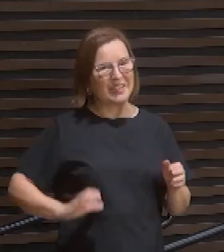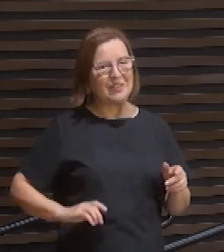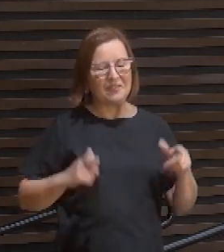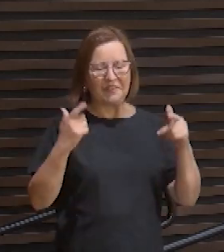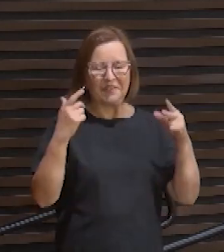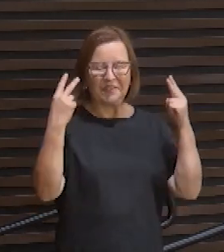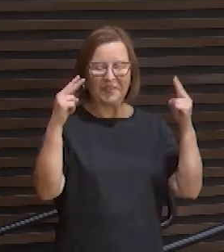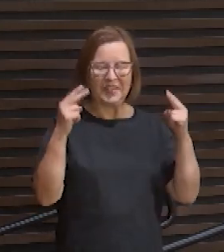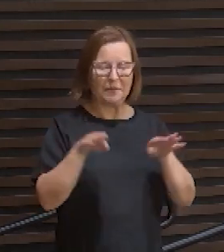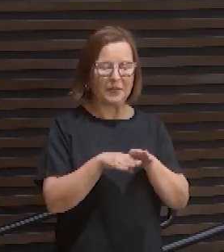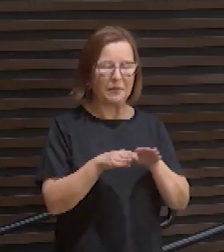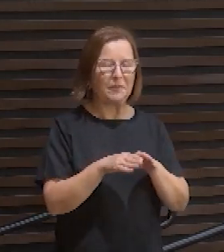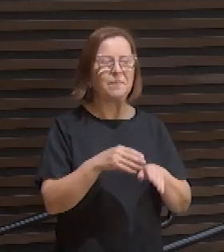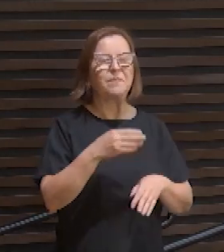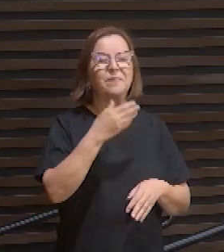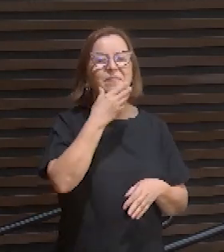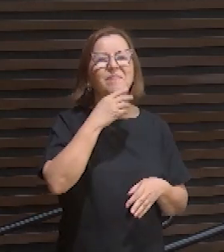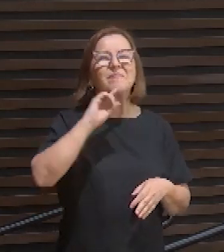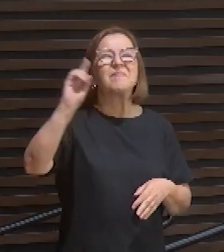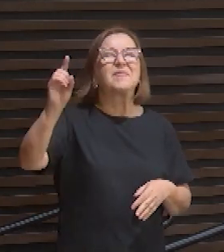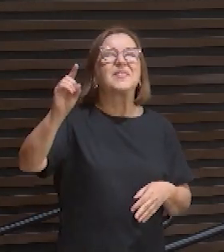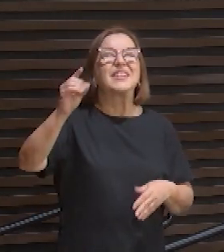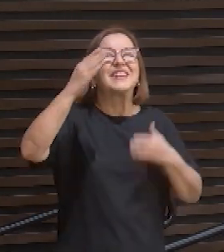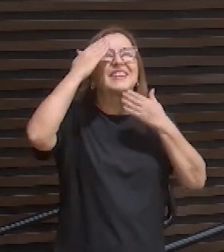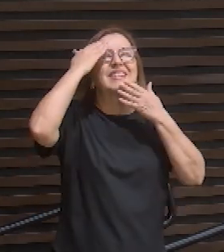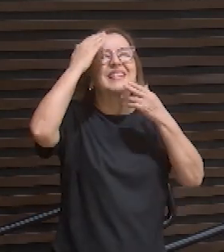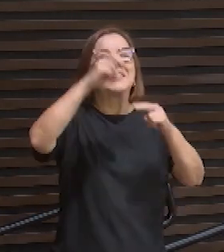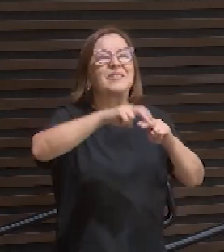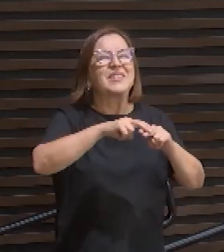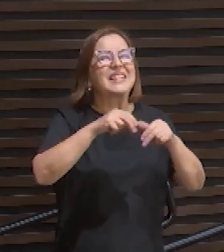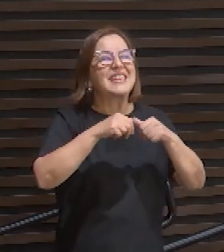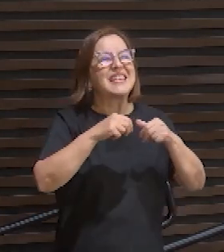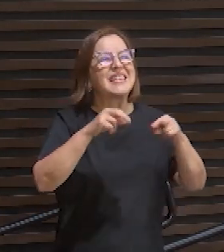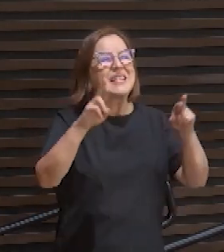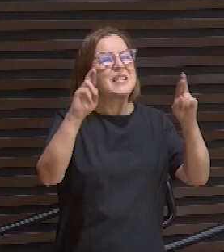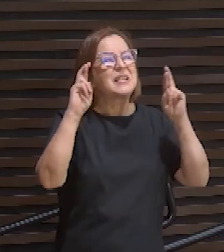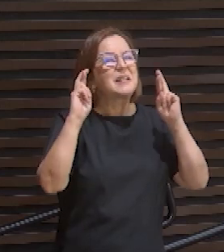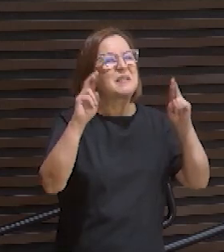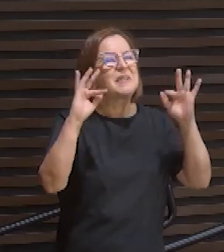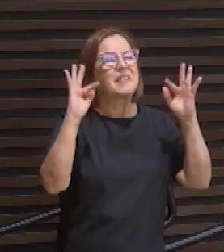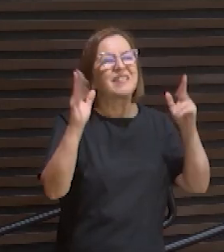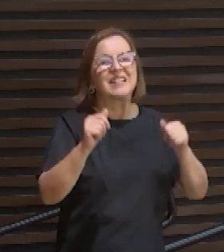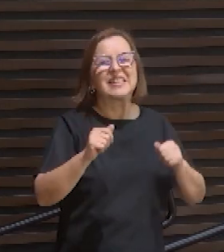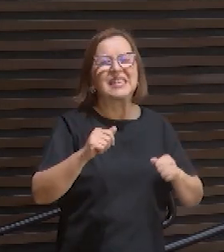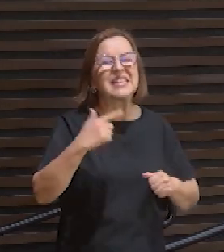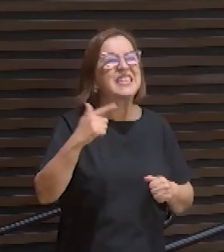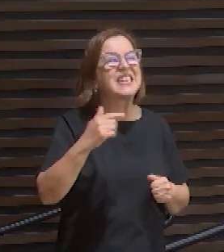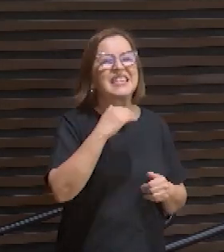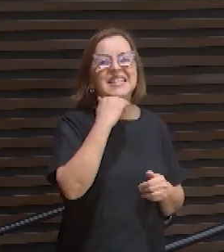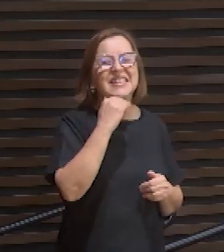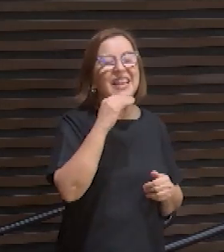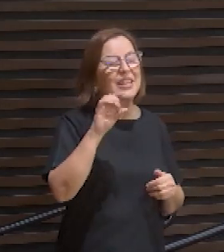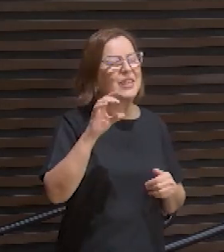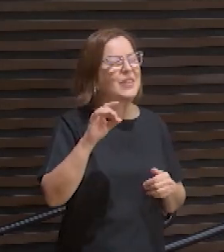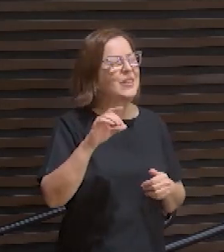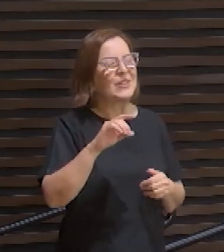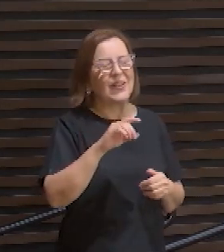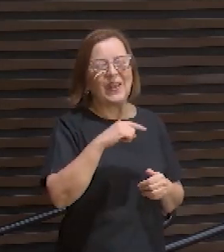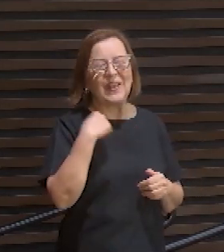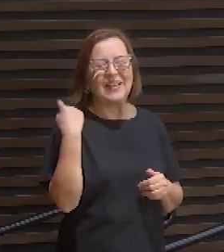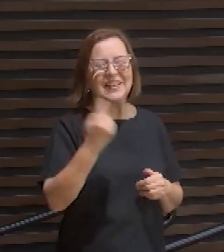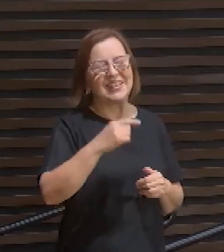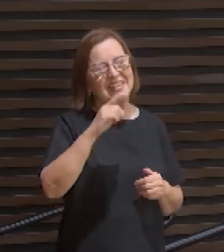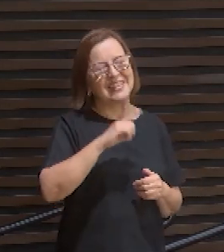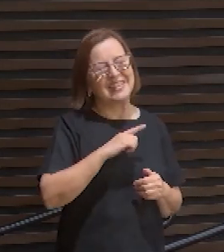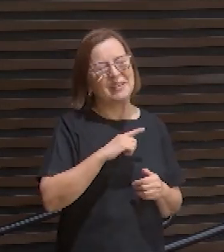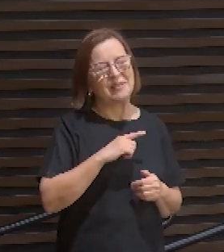muito obrigado por essa esperança maravilhosa que nenhum povo do mundo tem, só nós, a tua igreja.